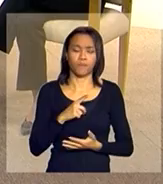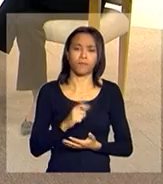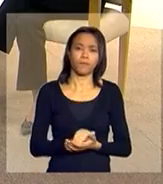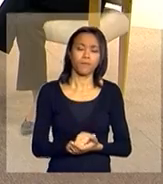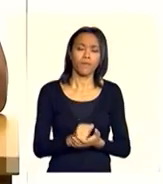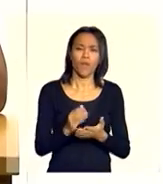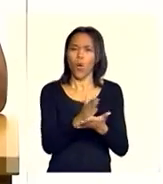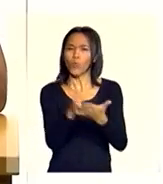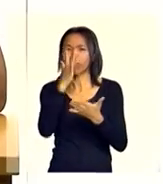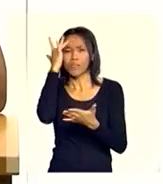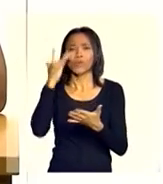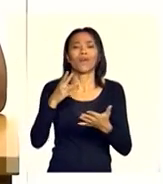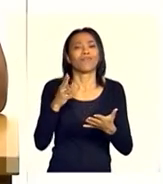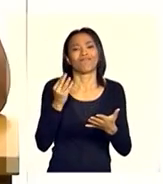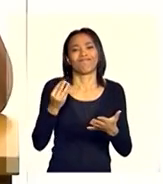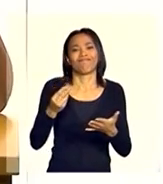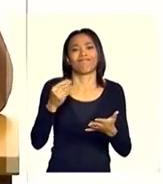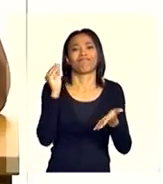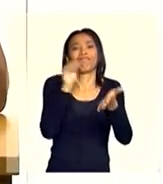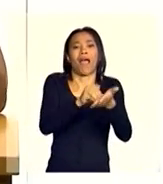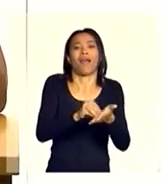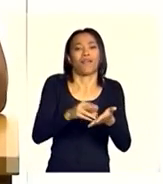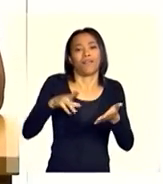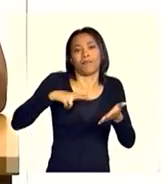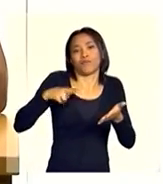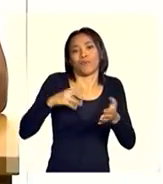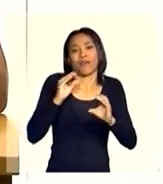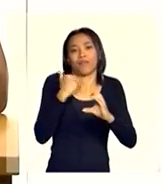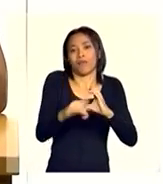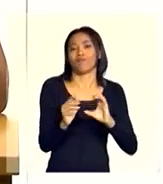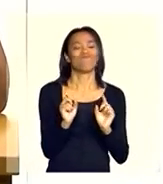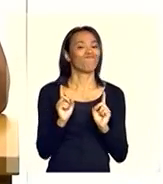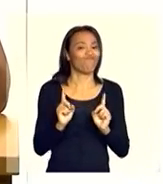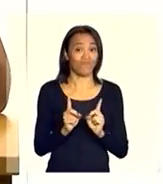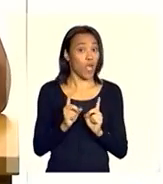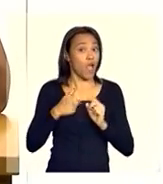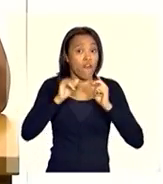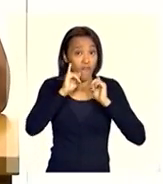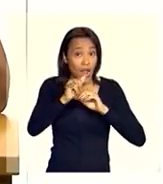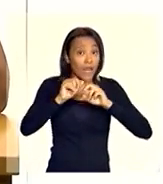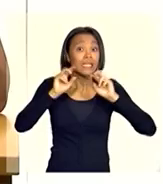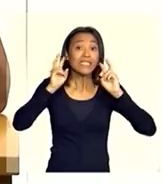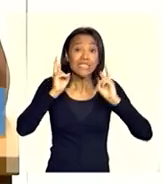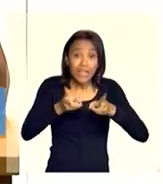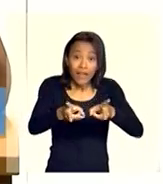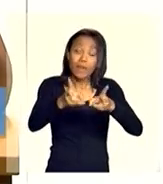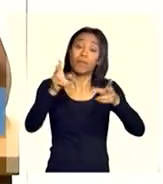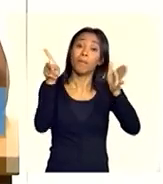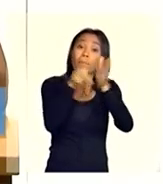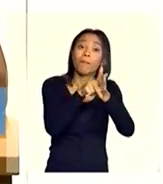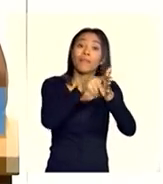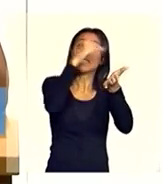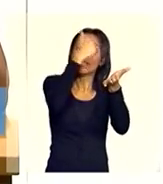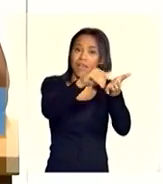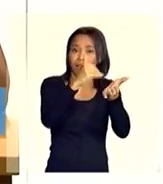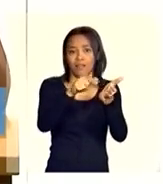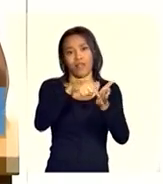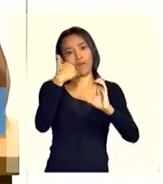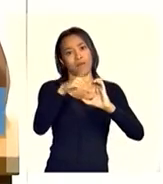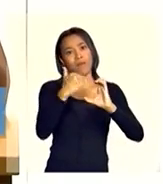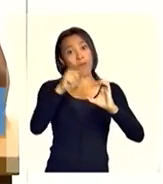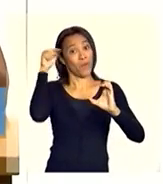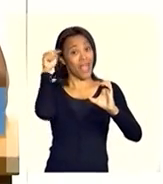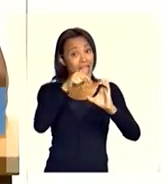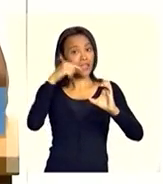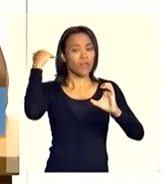algumas pessoas colocam endereço pessoal então que a gente quer destacar para sempre colocar o institucional porque este é o endereço onde a gente